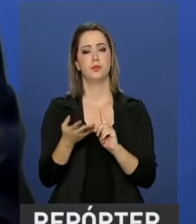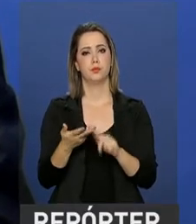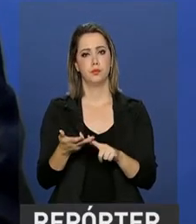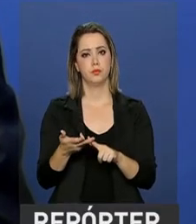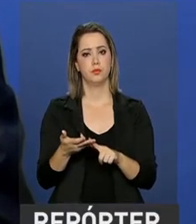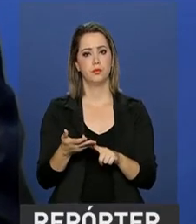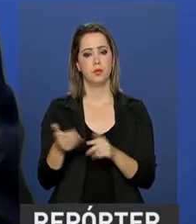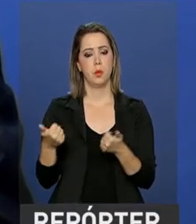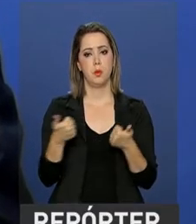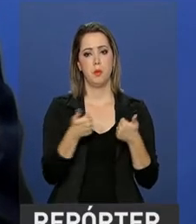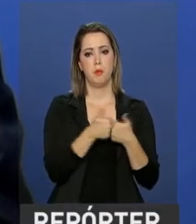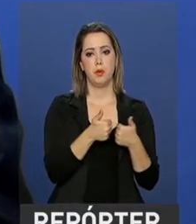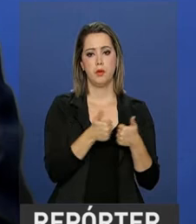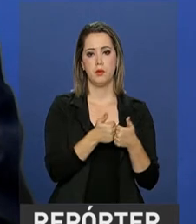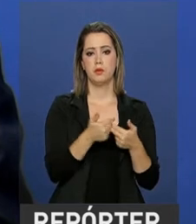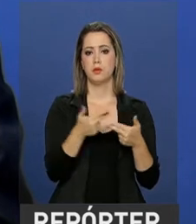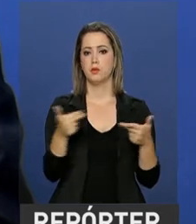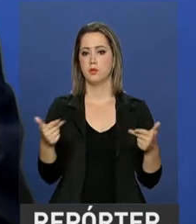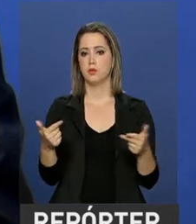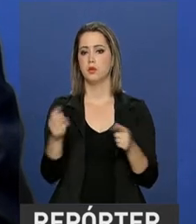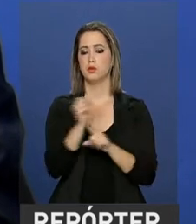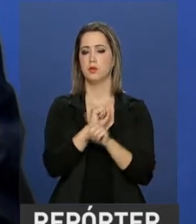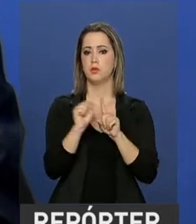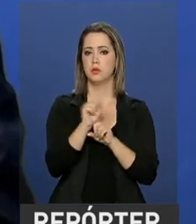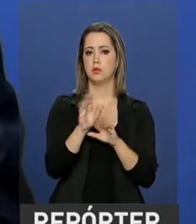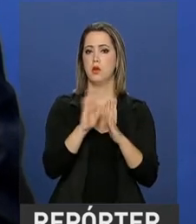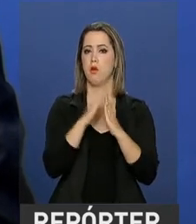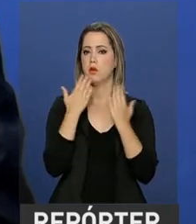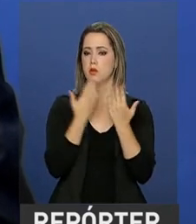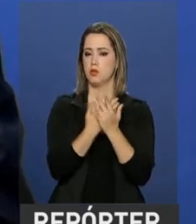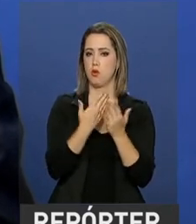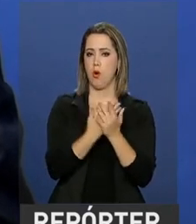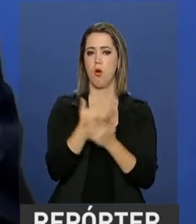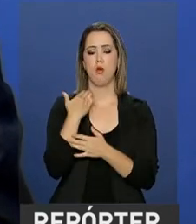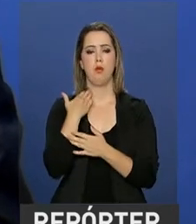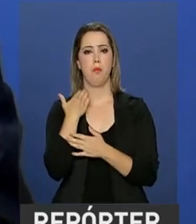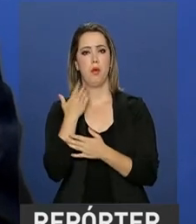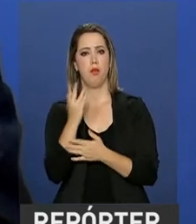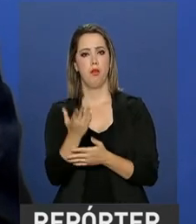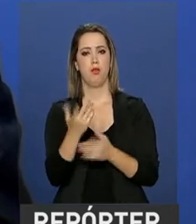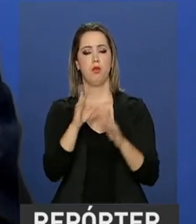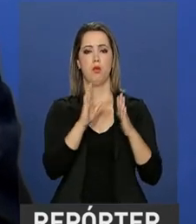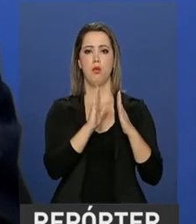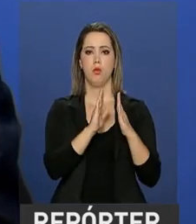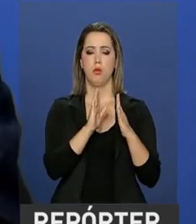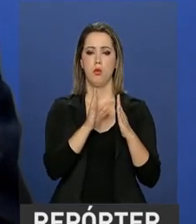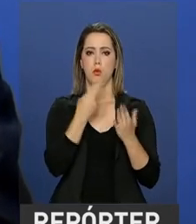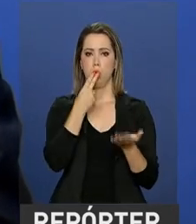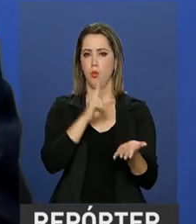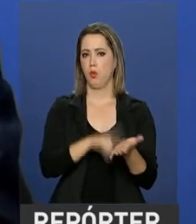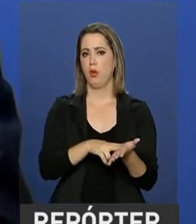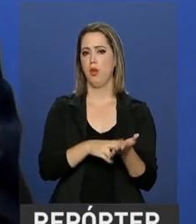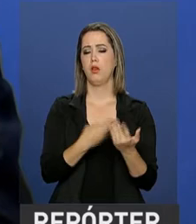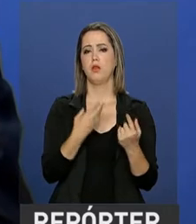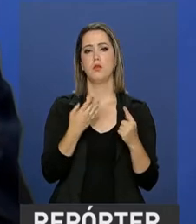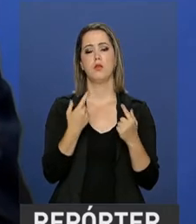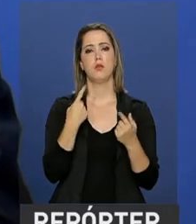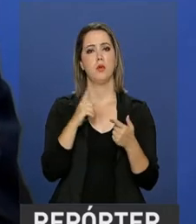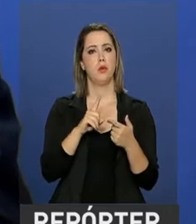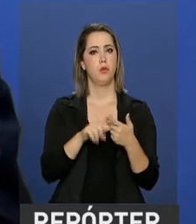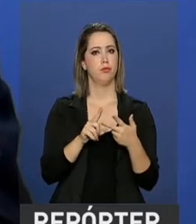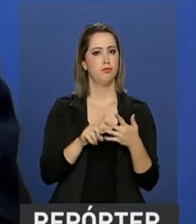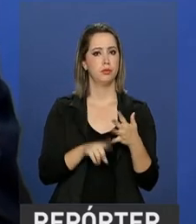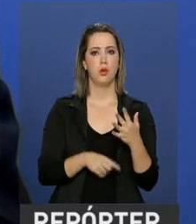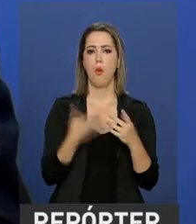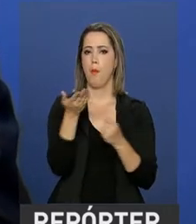com proximidade aos equipamentos sociais, às escolas, aos bancos, aos postos de correios, à infraestrutura